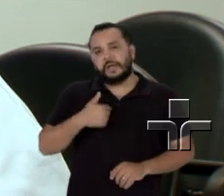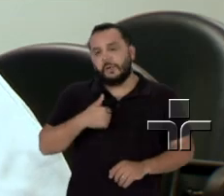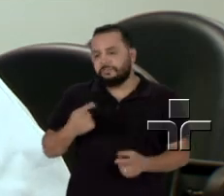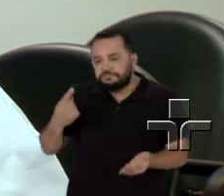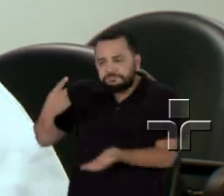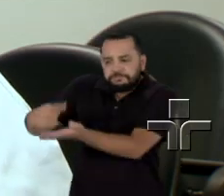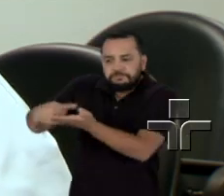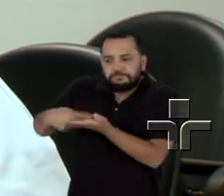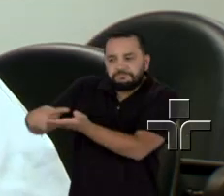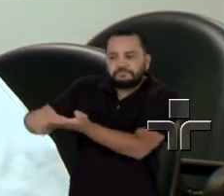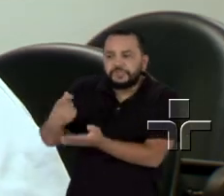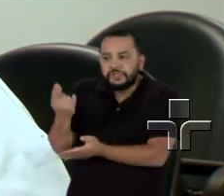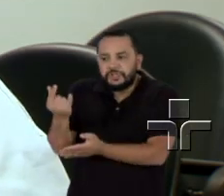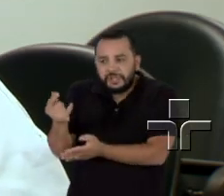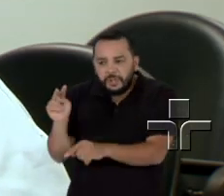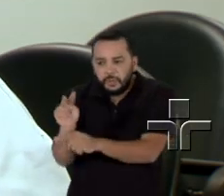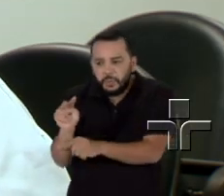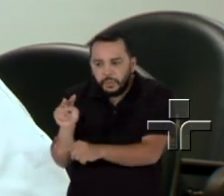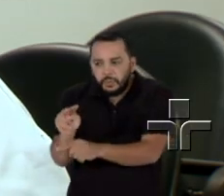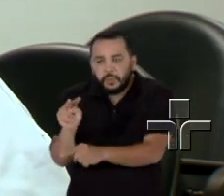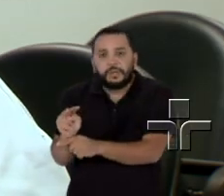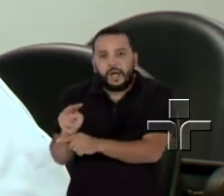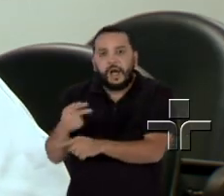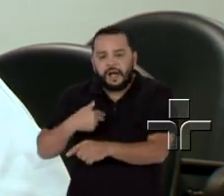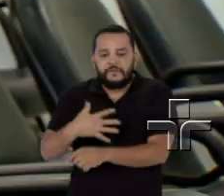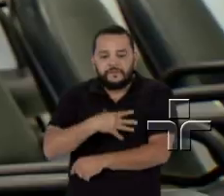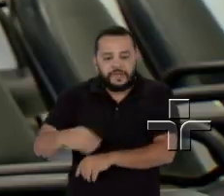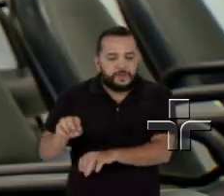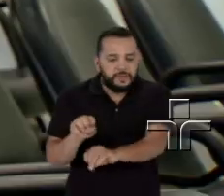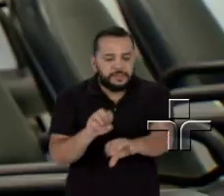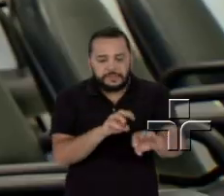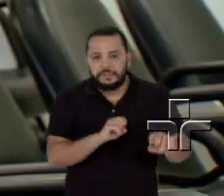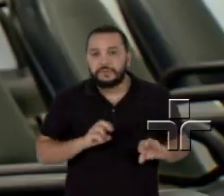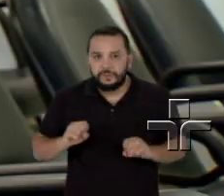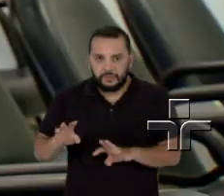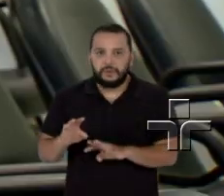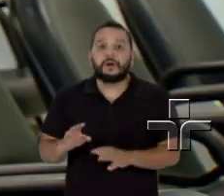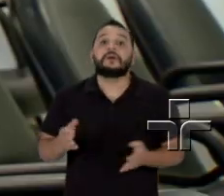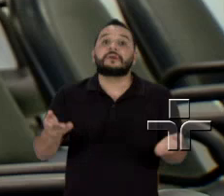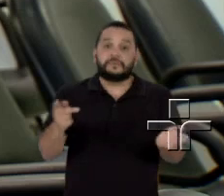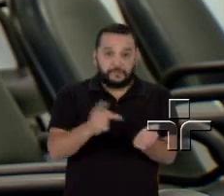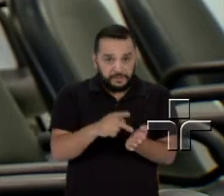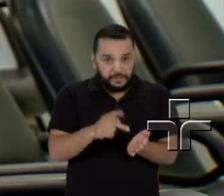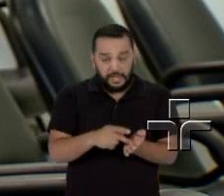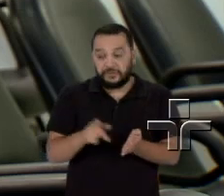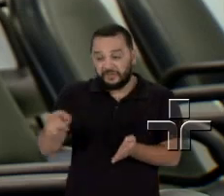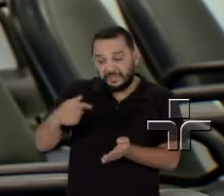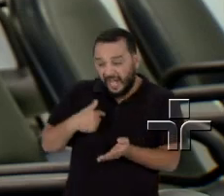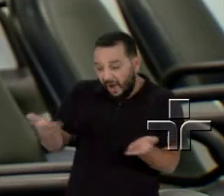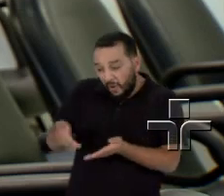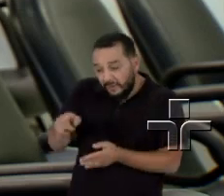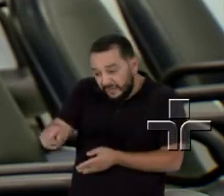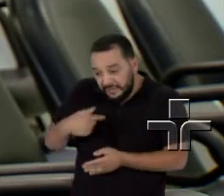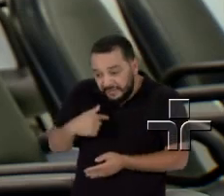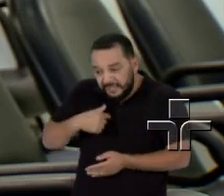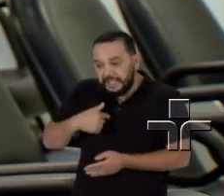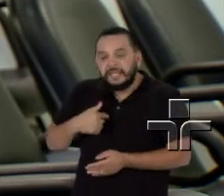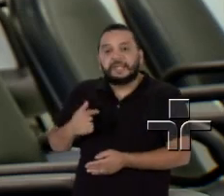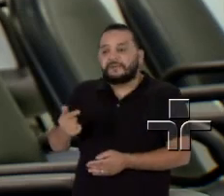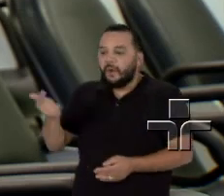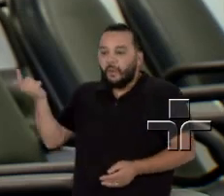e foi isso que nós passamos para as nossas filhas agora você vai conquistar o seu videogame